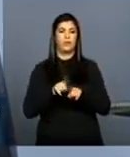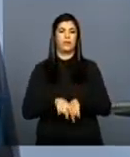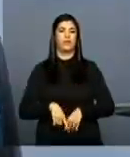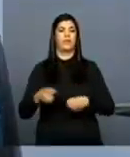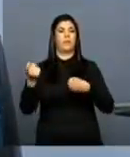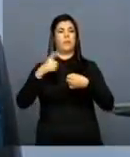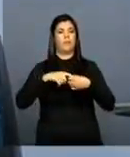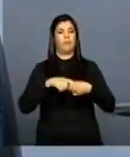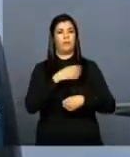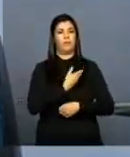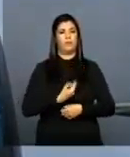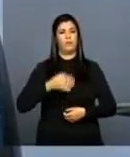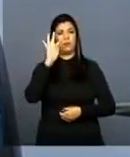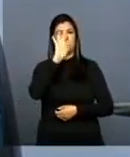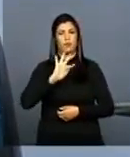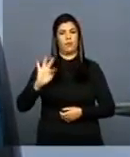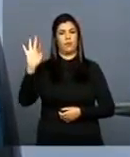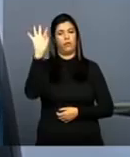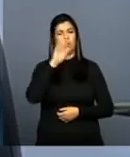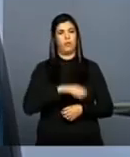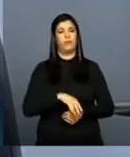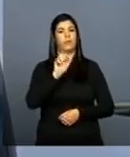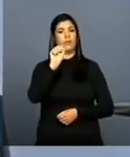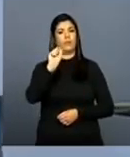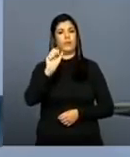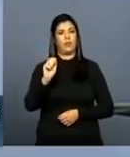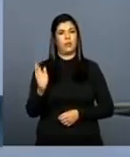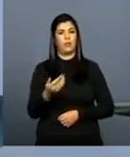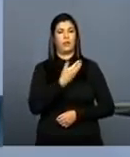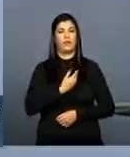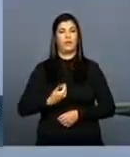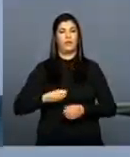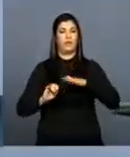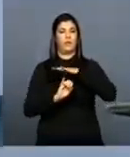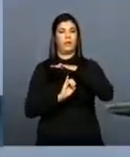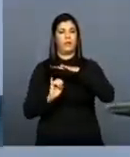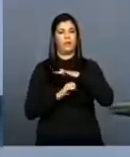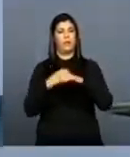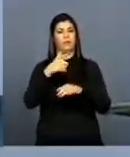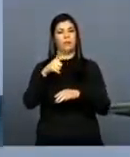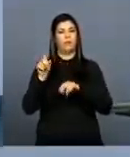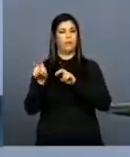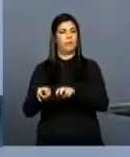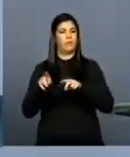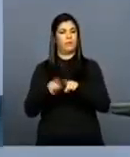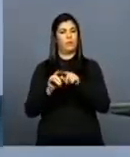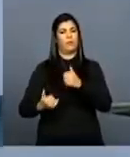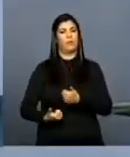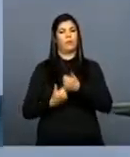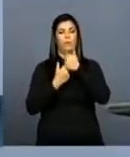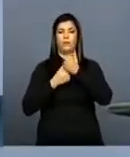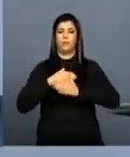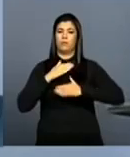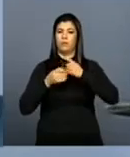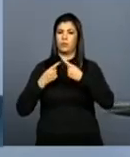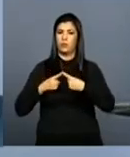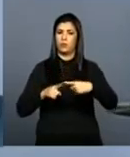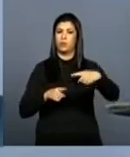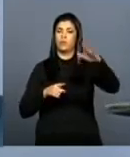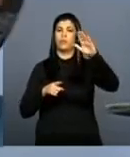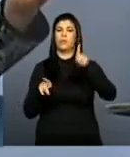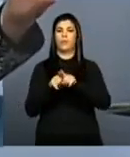também com ASA, com o Movimento Sindical Rural, com entidades que nos apoiaram ao longo de todo esse processo.